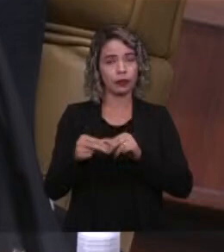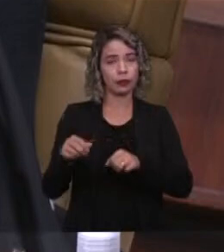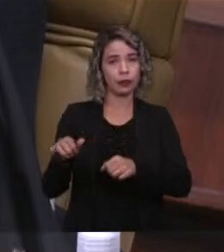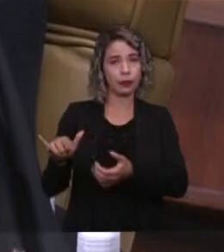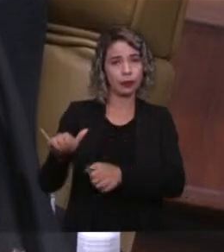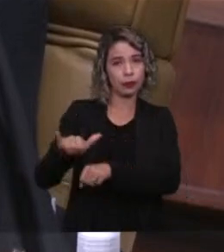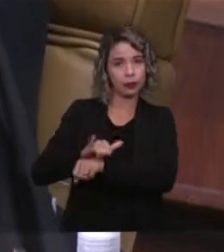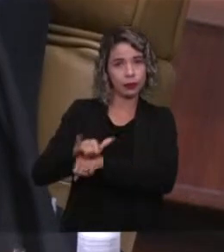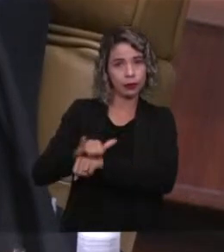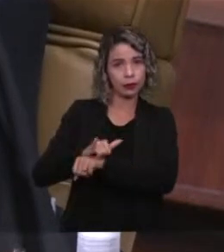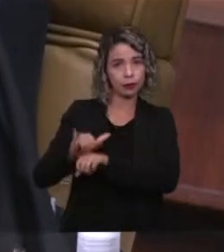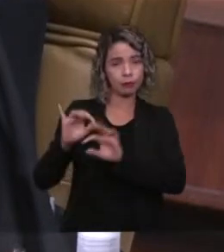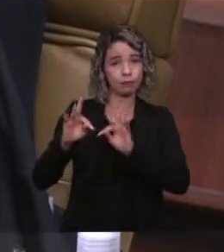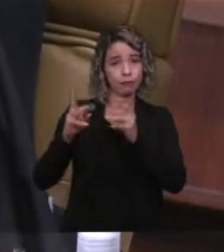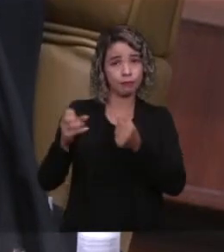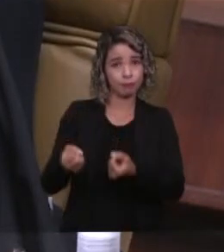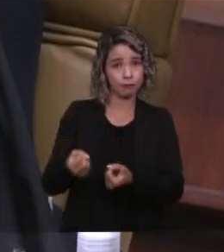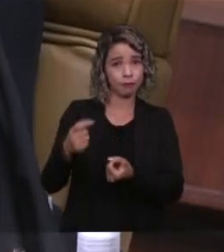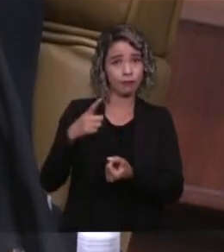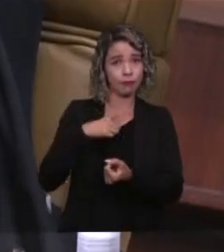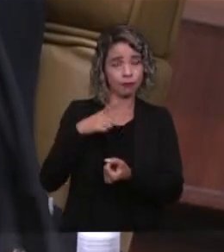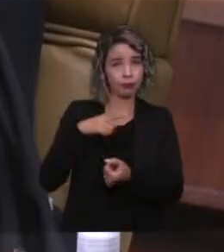às quais